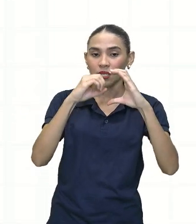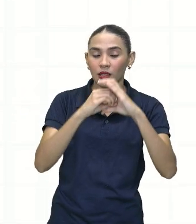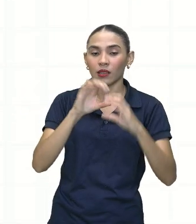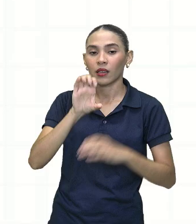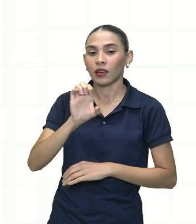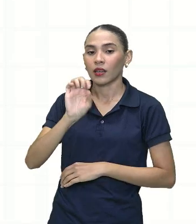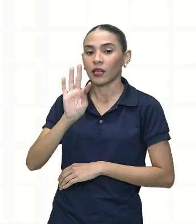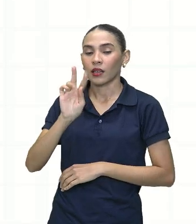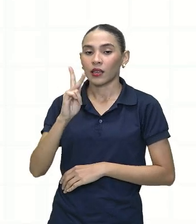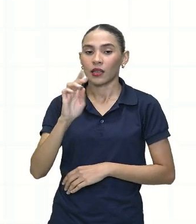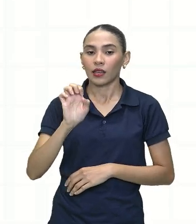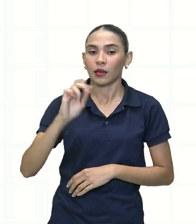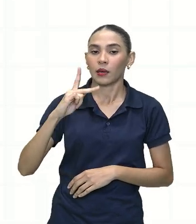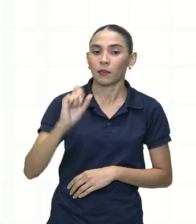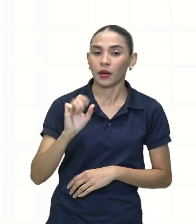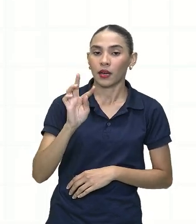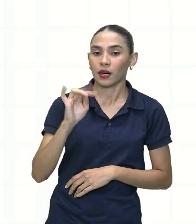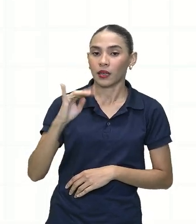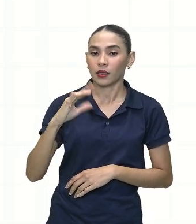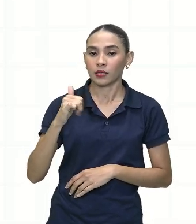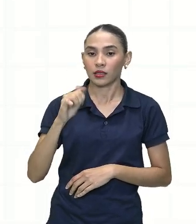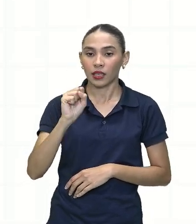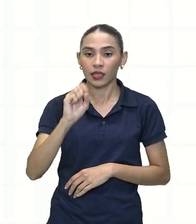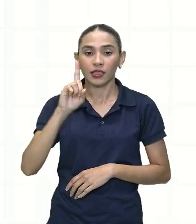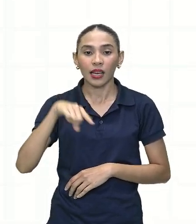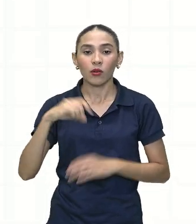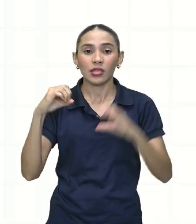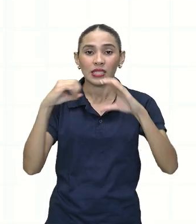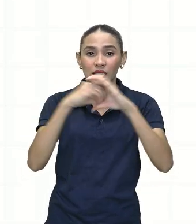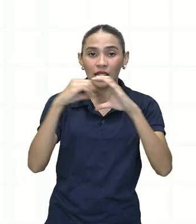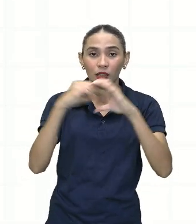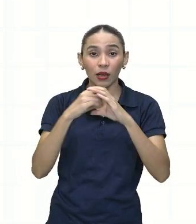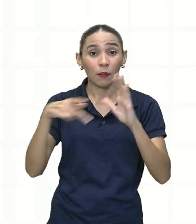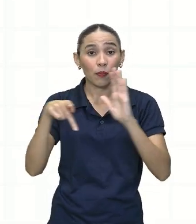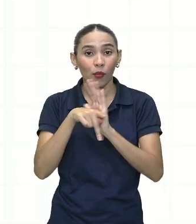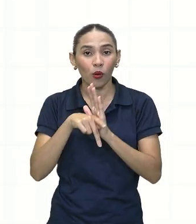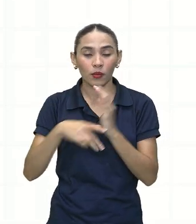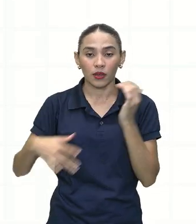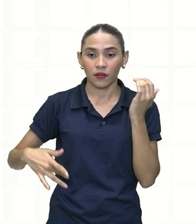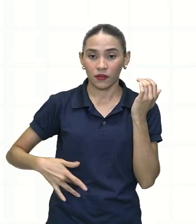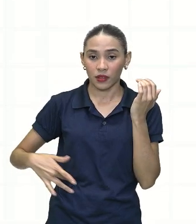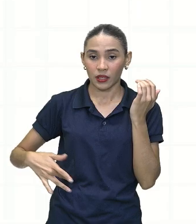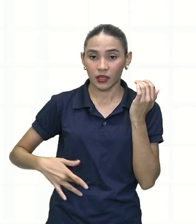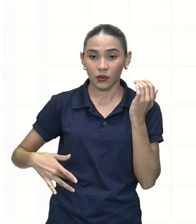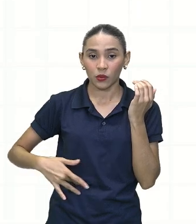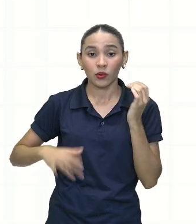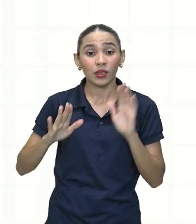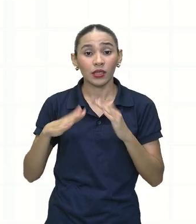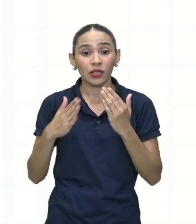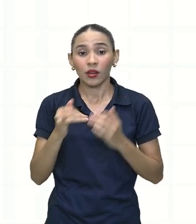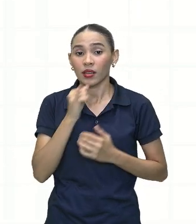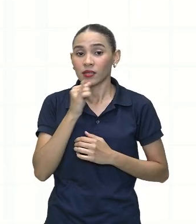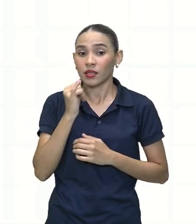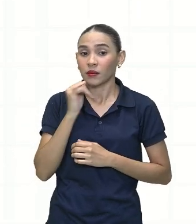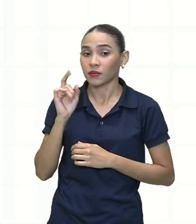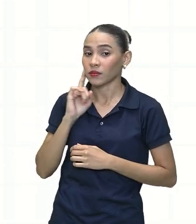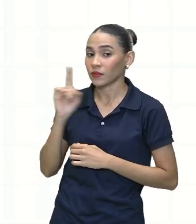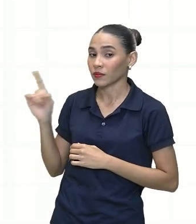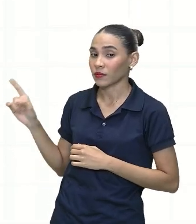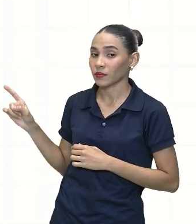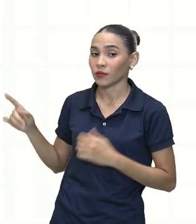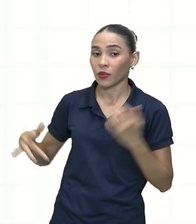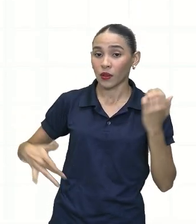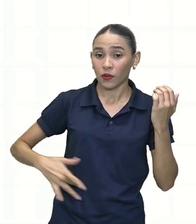hepáticas. Células hepáticas, gente, são as células do fígado. Então, olha aqui o fígado, o órgão